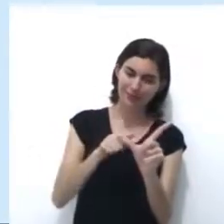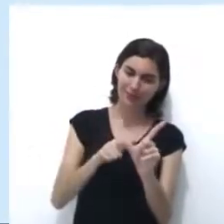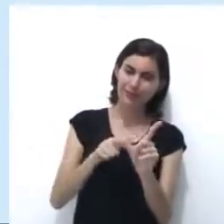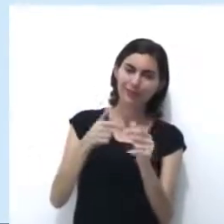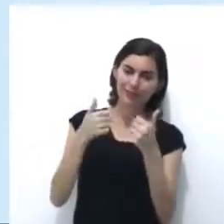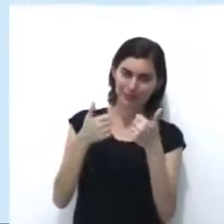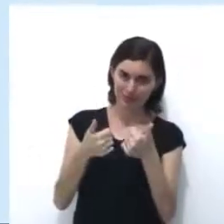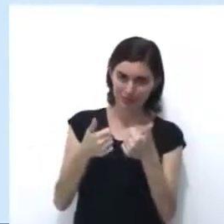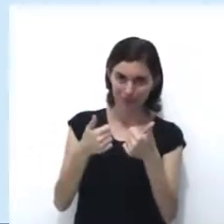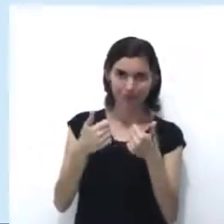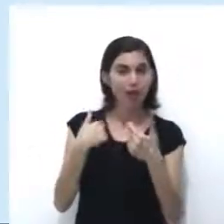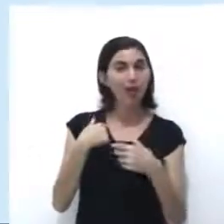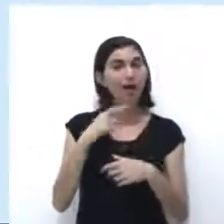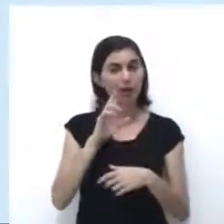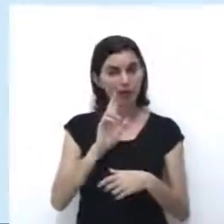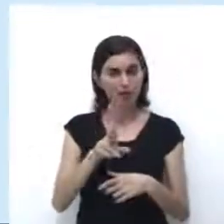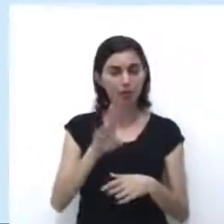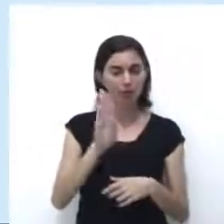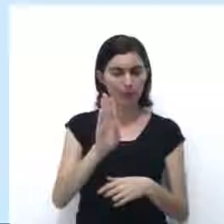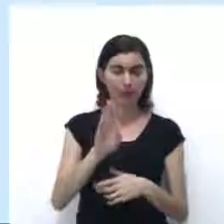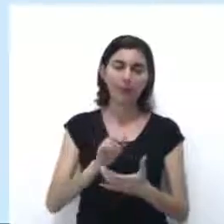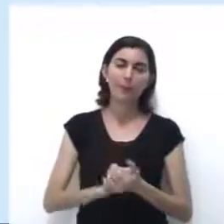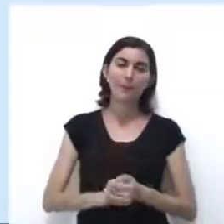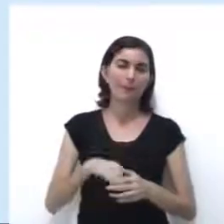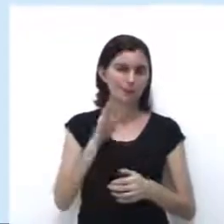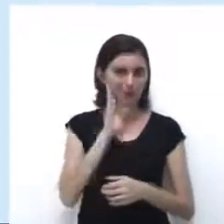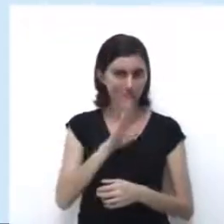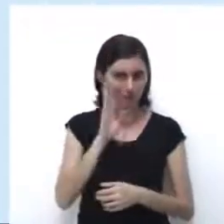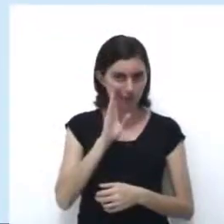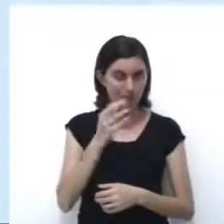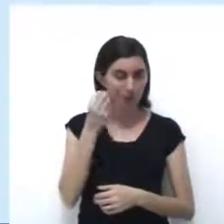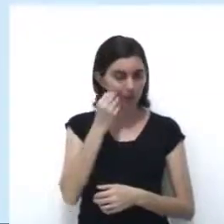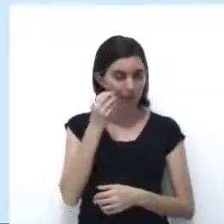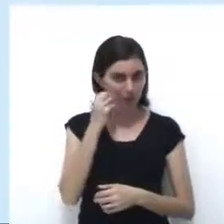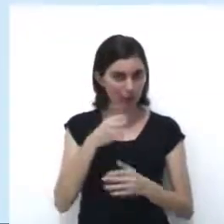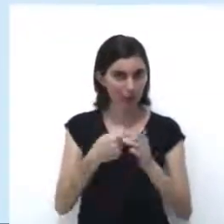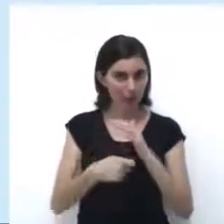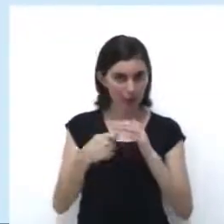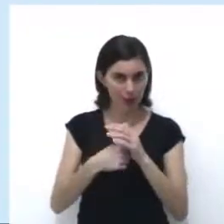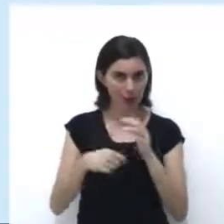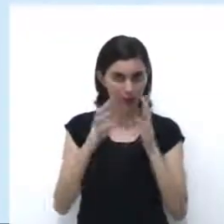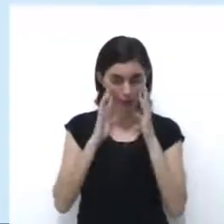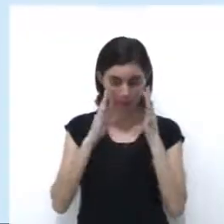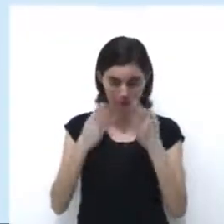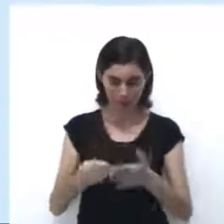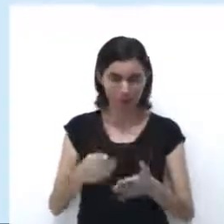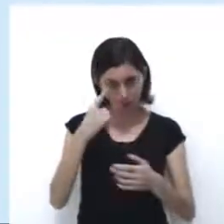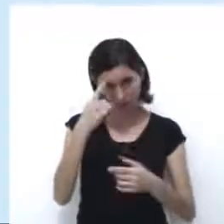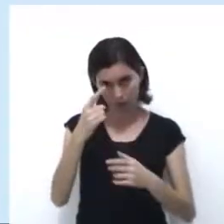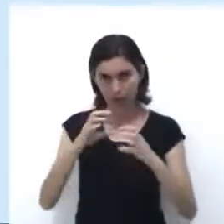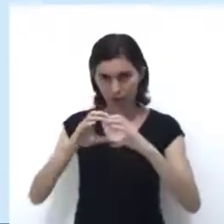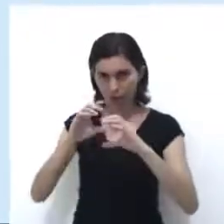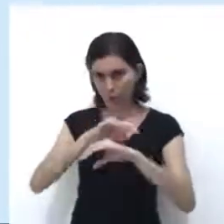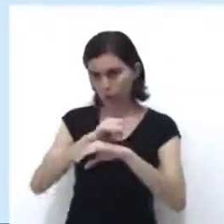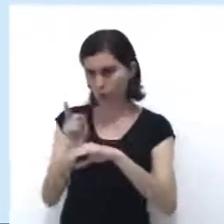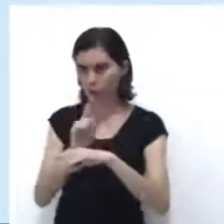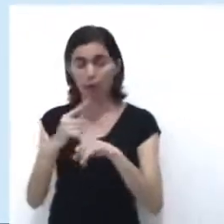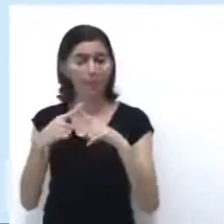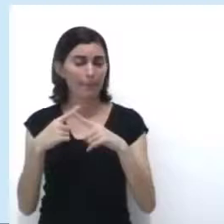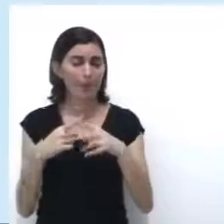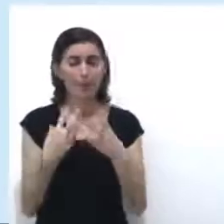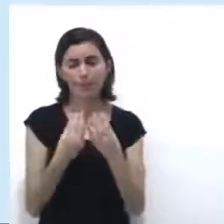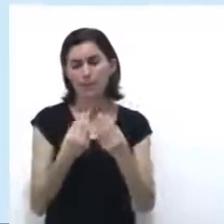ok? É isso aí, alternativa B. Legal, pessoal, vê, eu estou tentando focar nessa ideia do relógio,